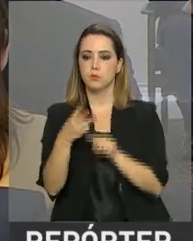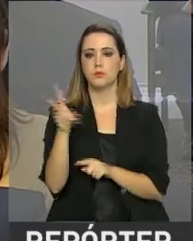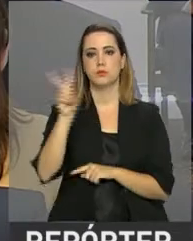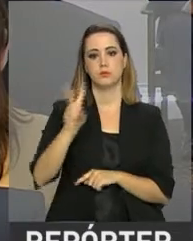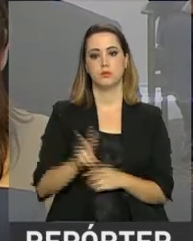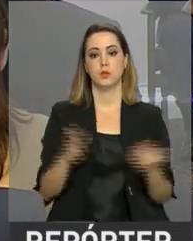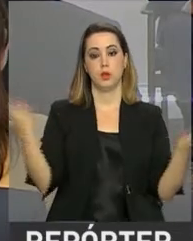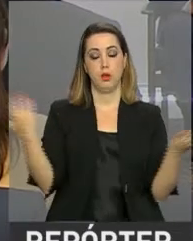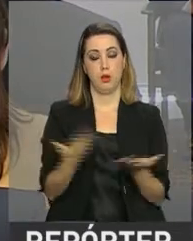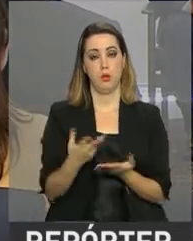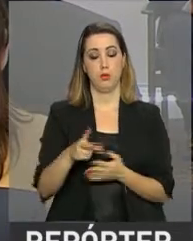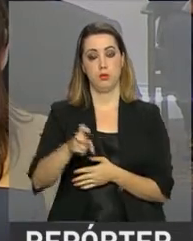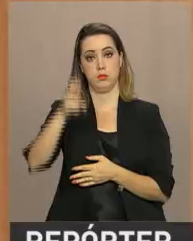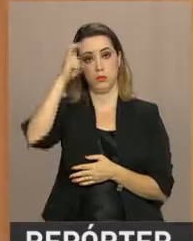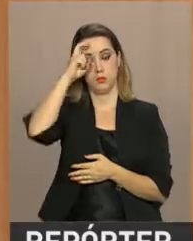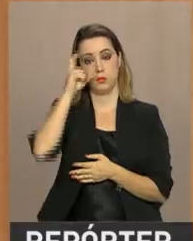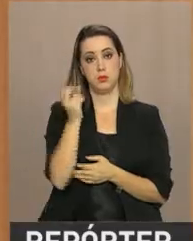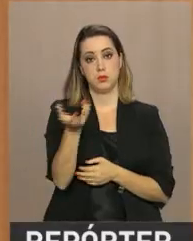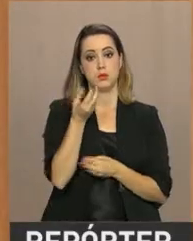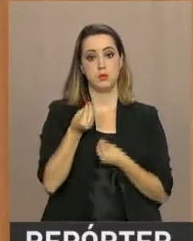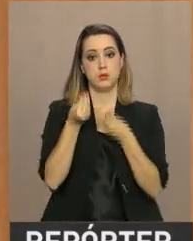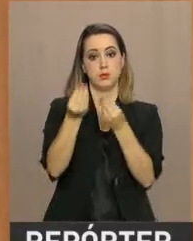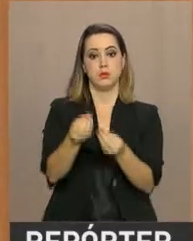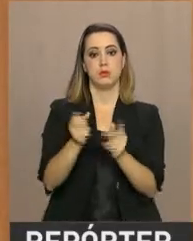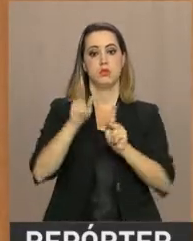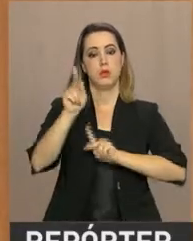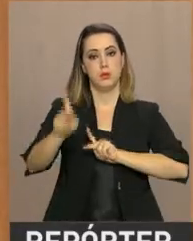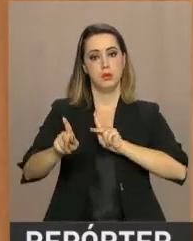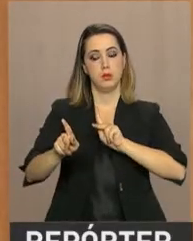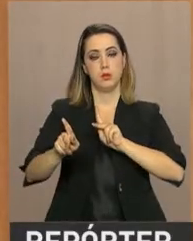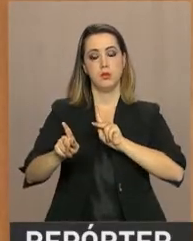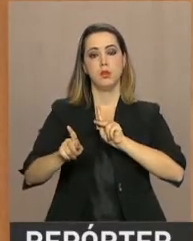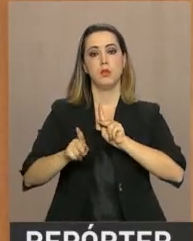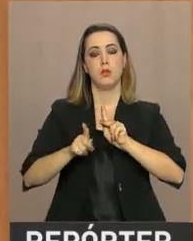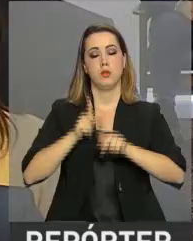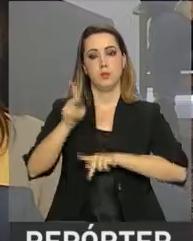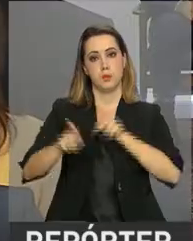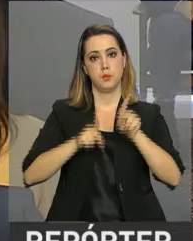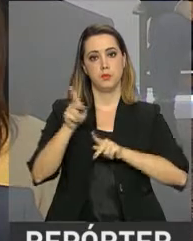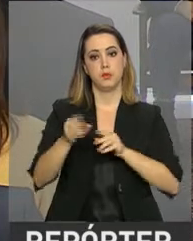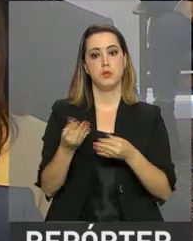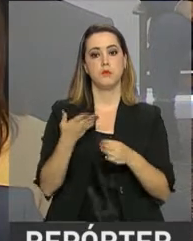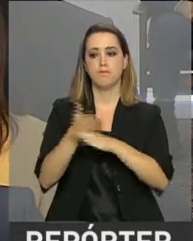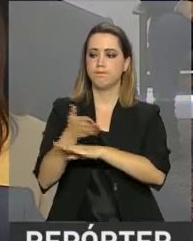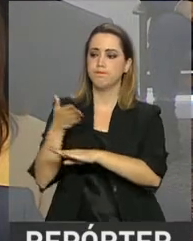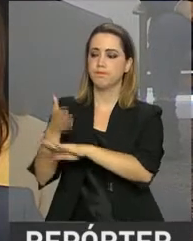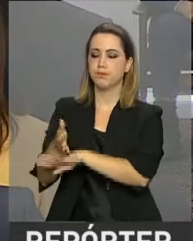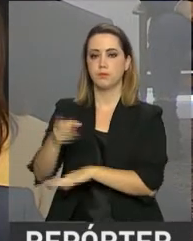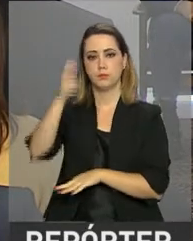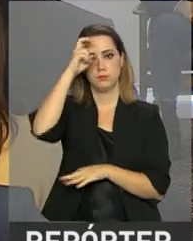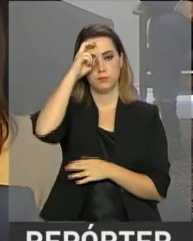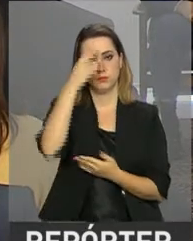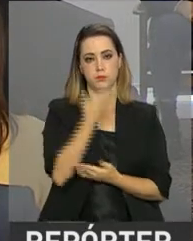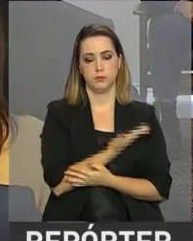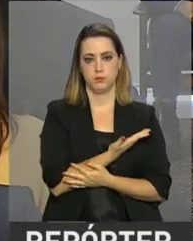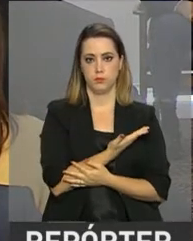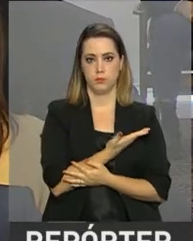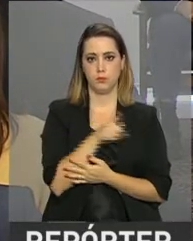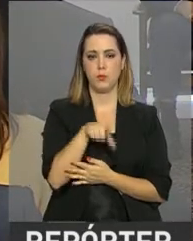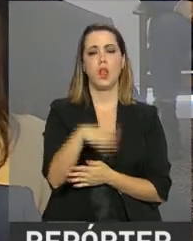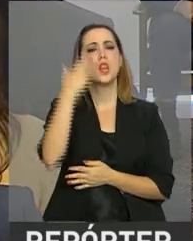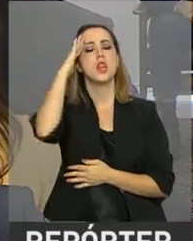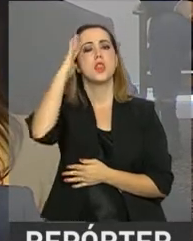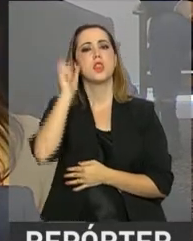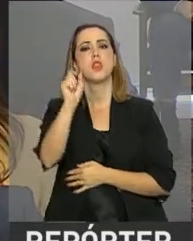agora como ministro disse que quer garantir o acesso à cultura para toda a população exatamente por ter uma compreensão da cultura como elemento